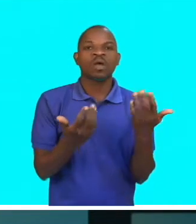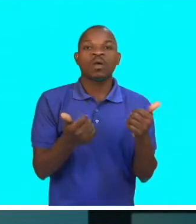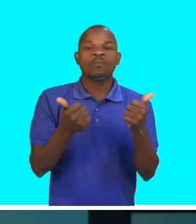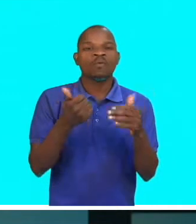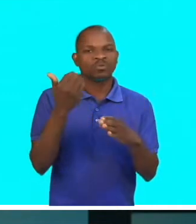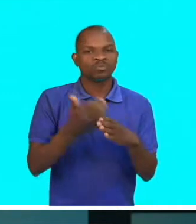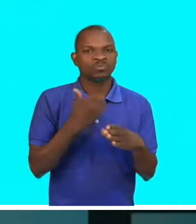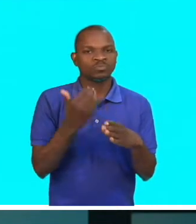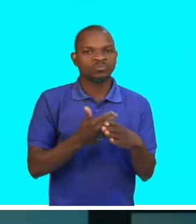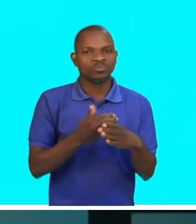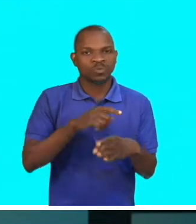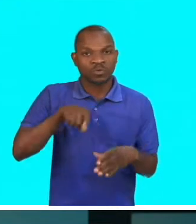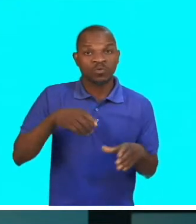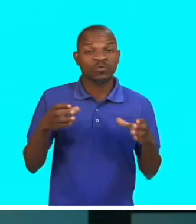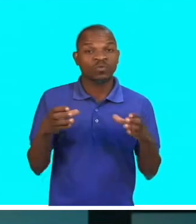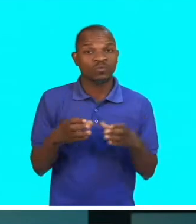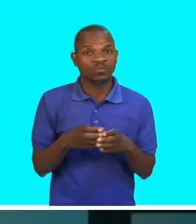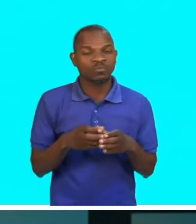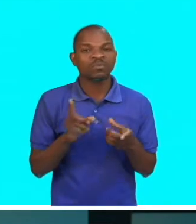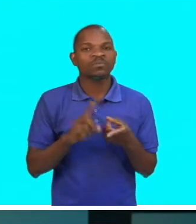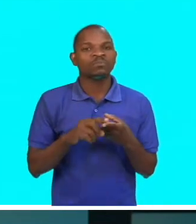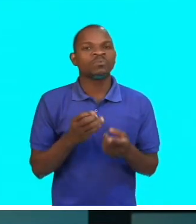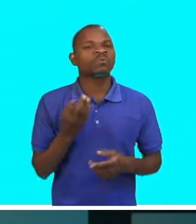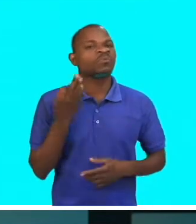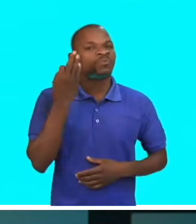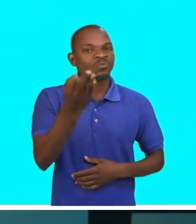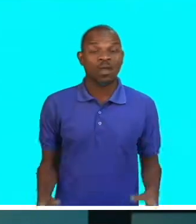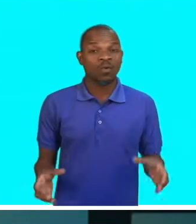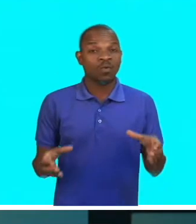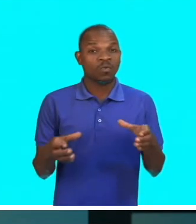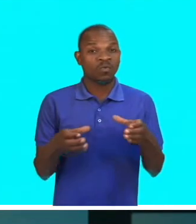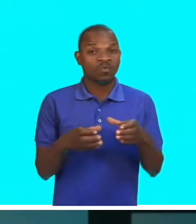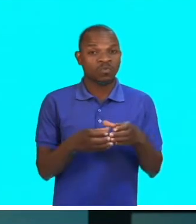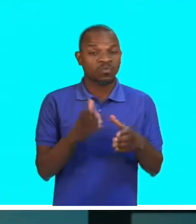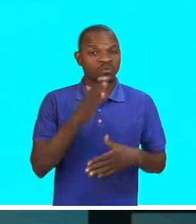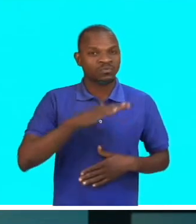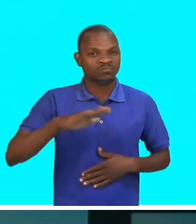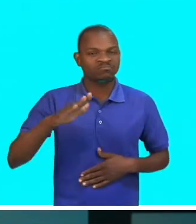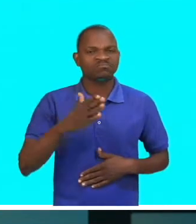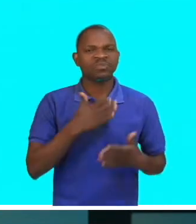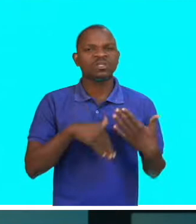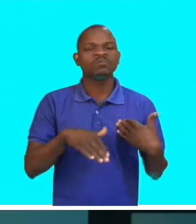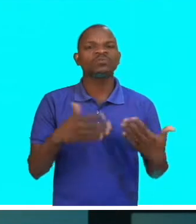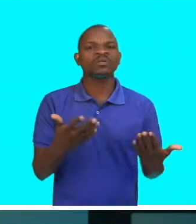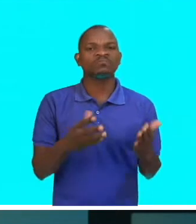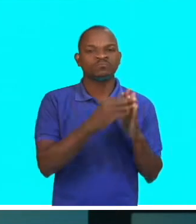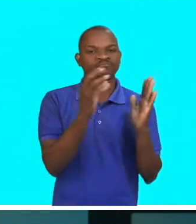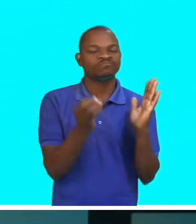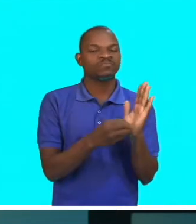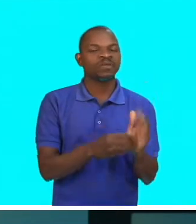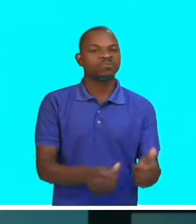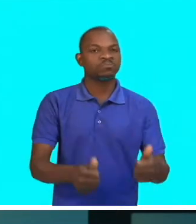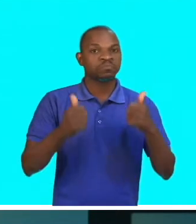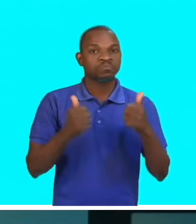experiência pelo grupo, que possamos chegar a lei. A seleção é esperar um campo brilhante.